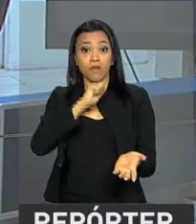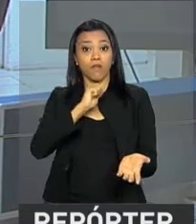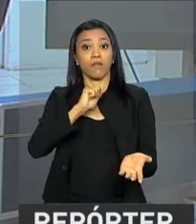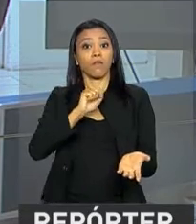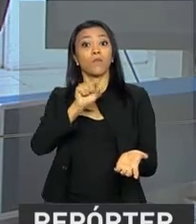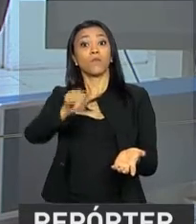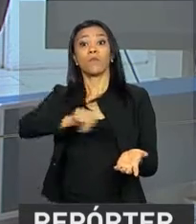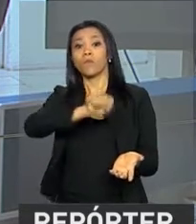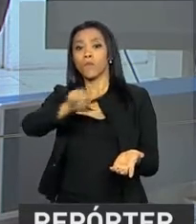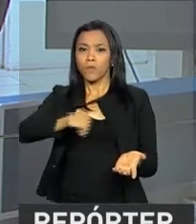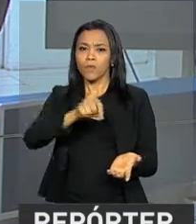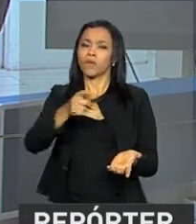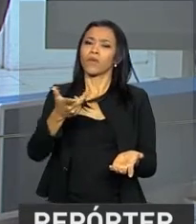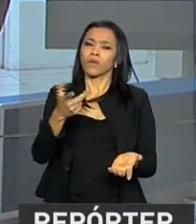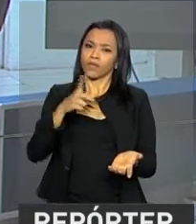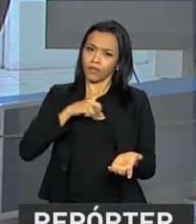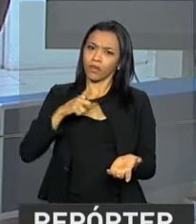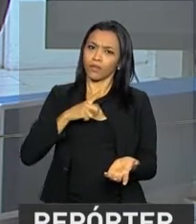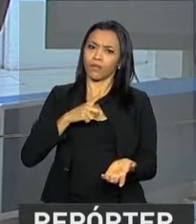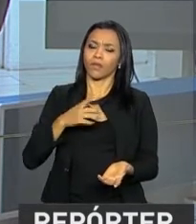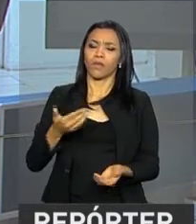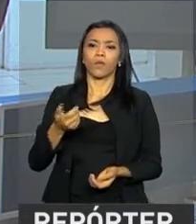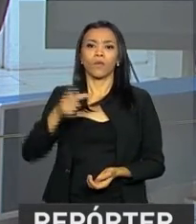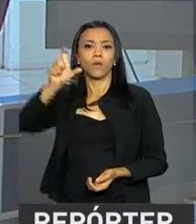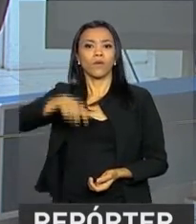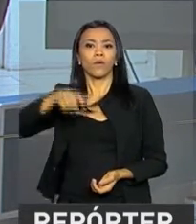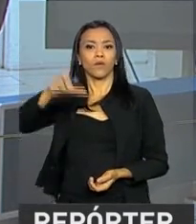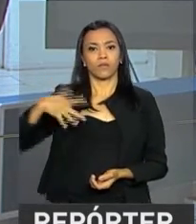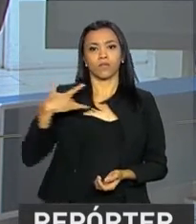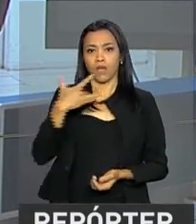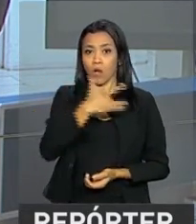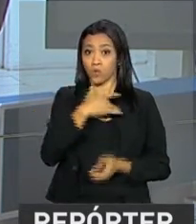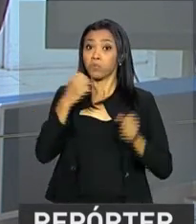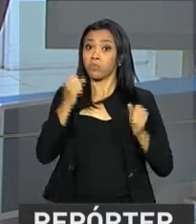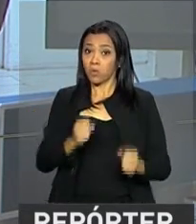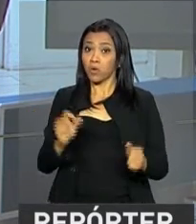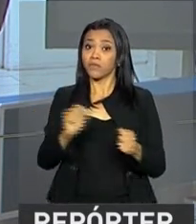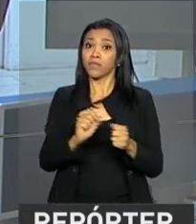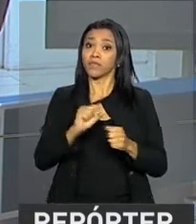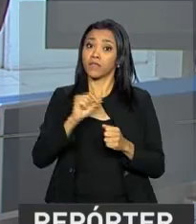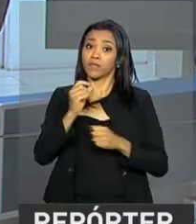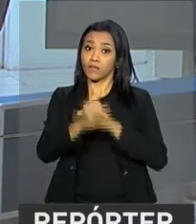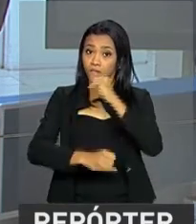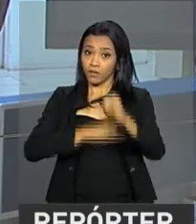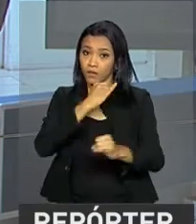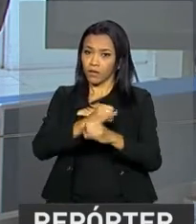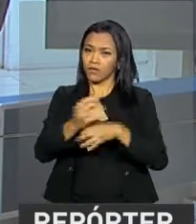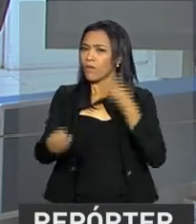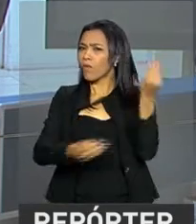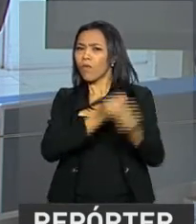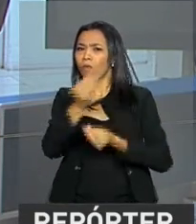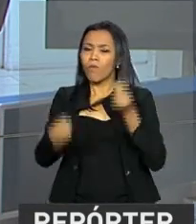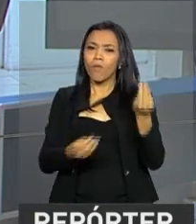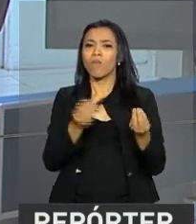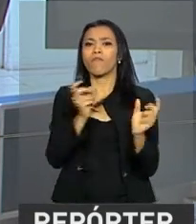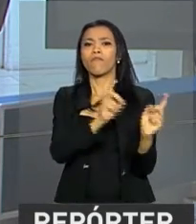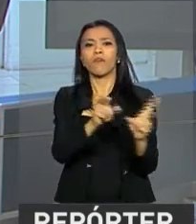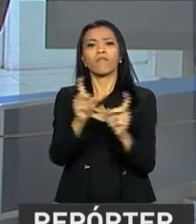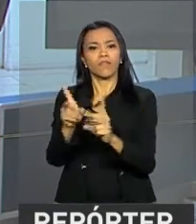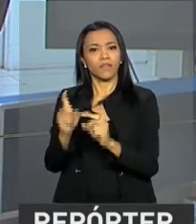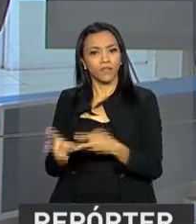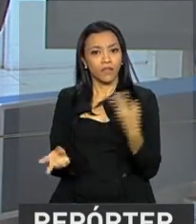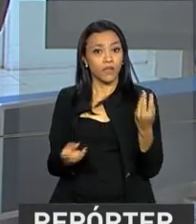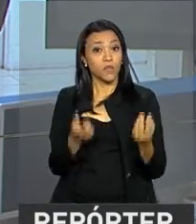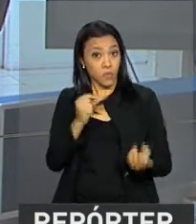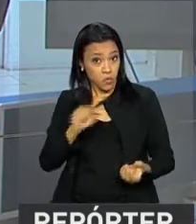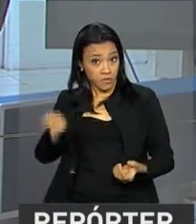querem aderir a um plano de saúde podem fazer isso pela internet. Veja na reportagem como vai funcionar essa venda e que o